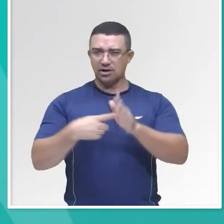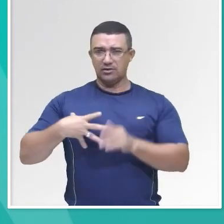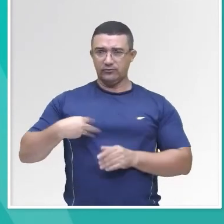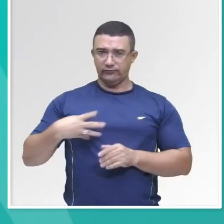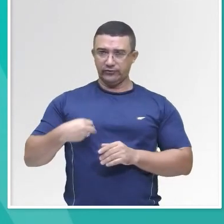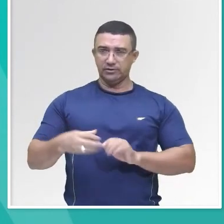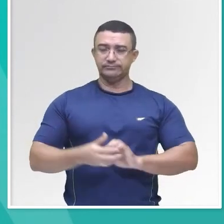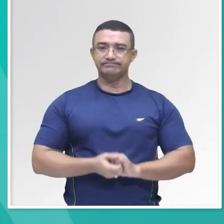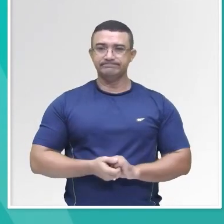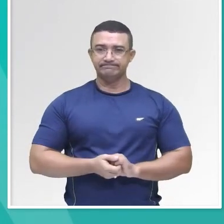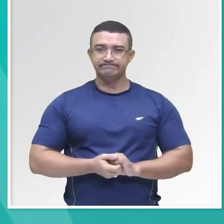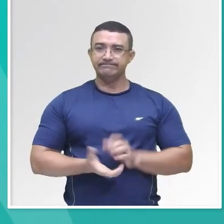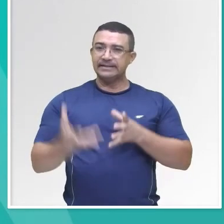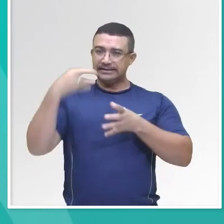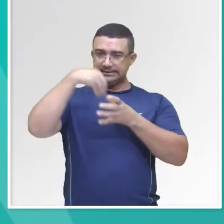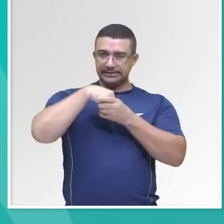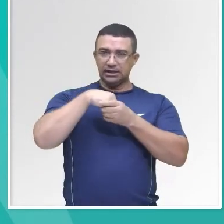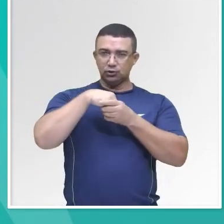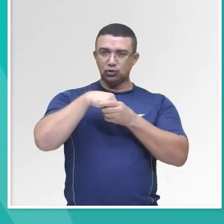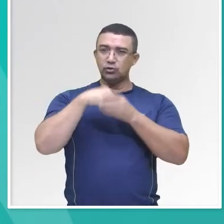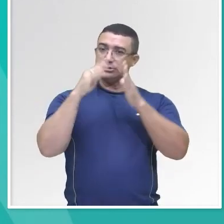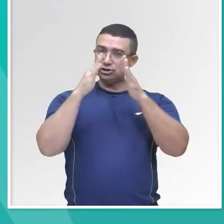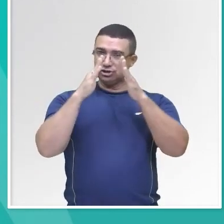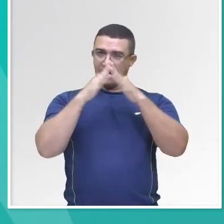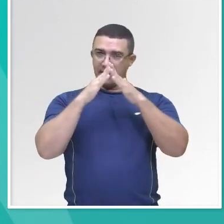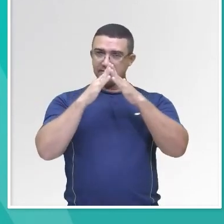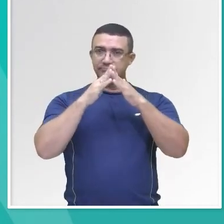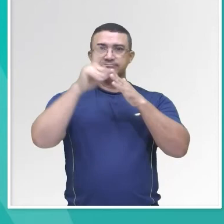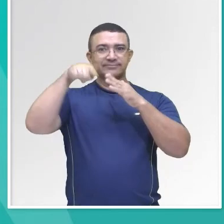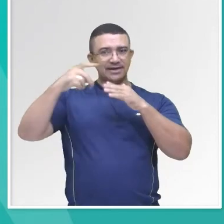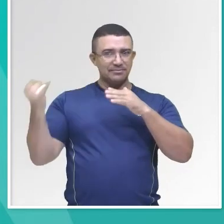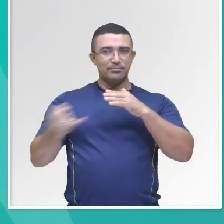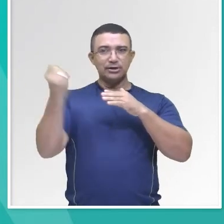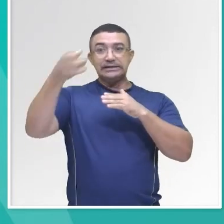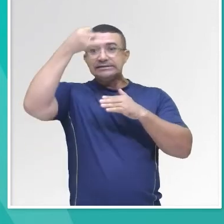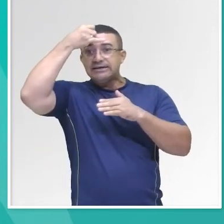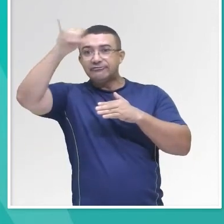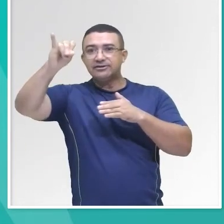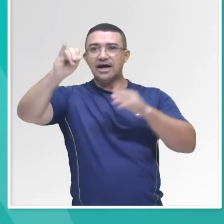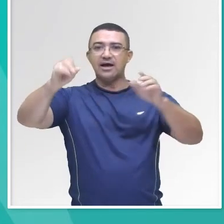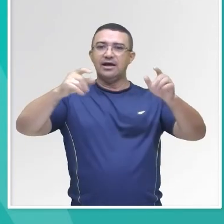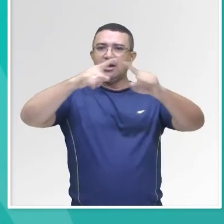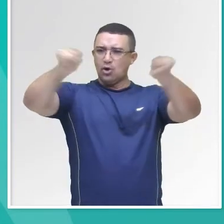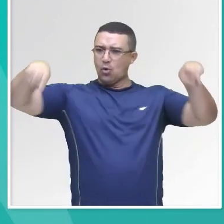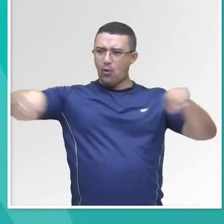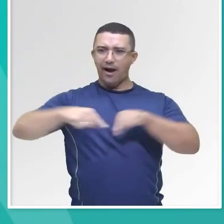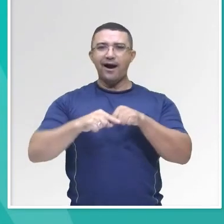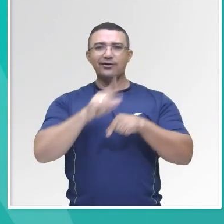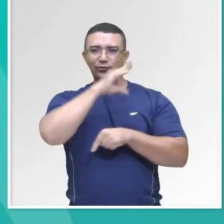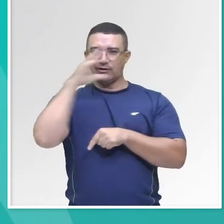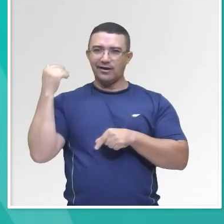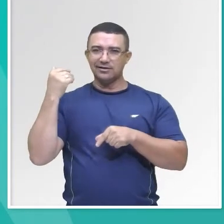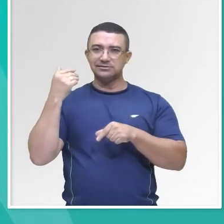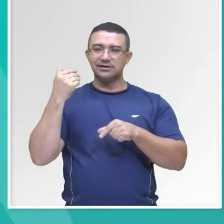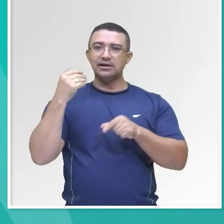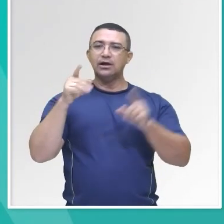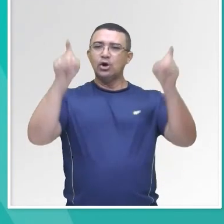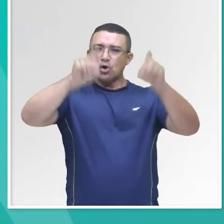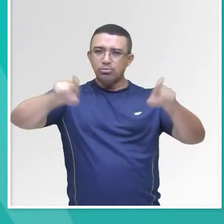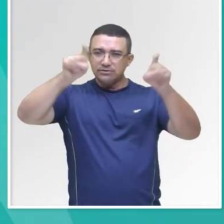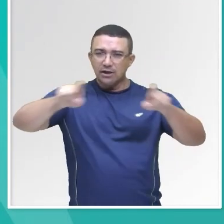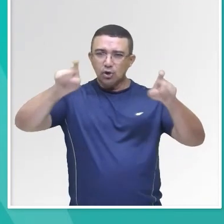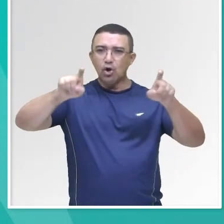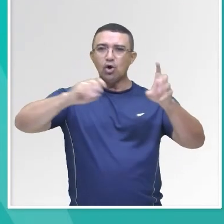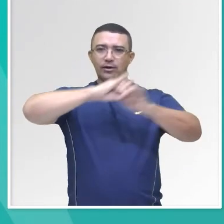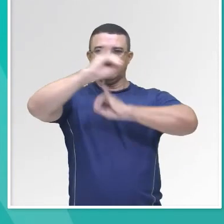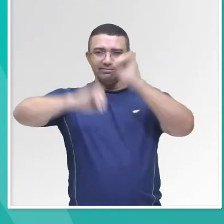casa é importante não ter aparelhos de TV ou computador no quarto das crianças. Os pais devem limitar o número de horas na